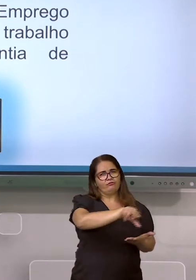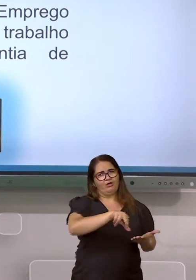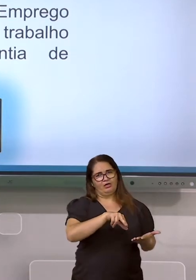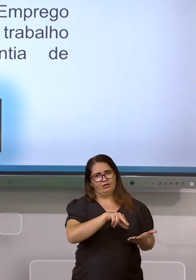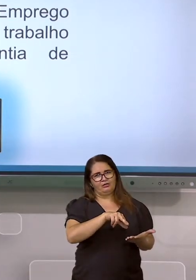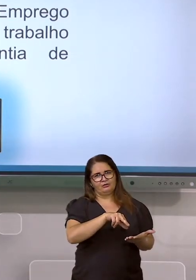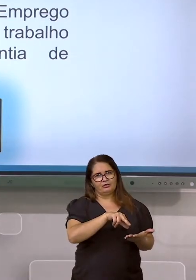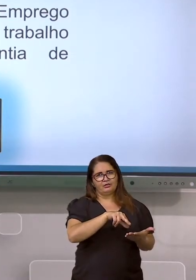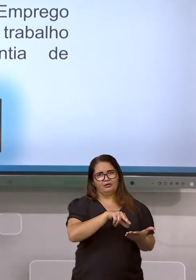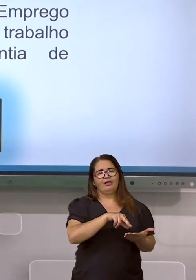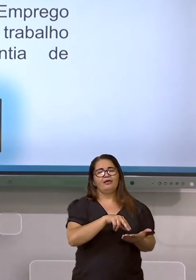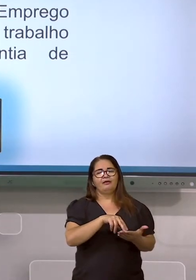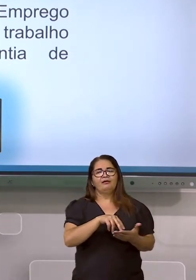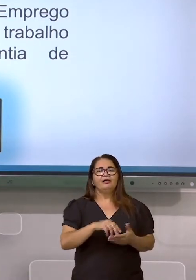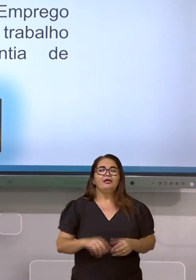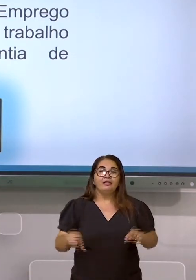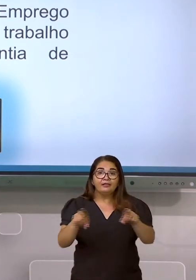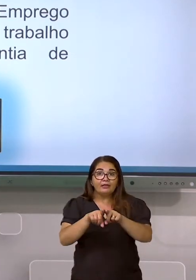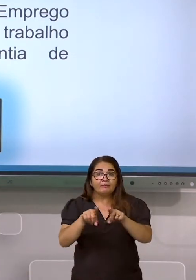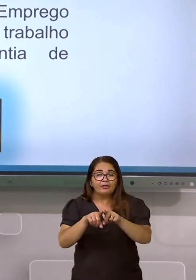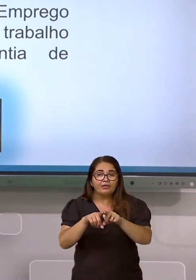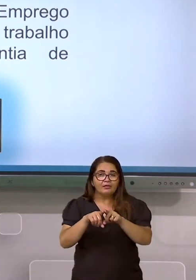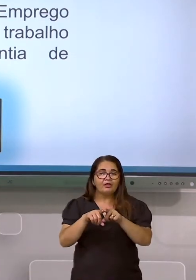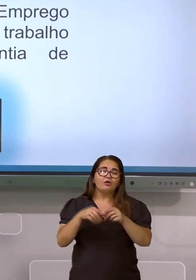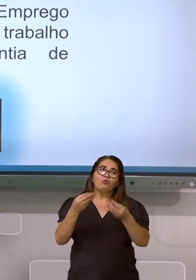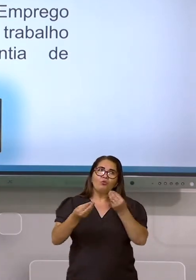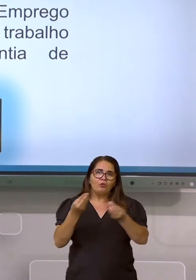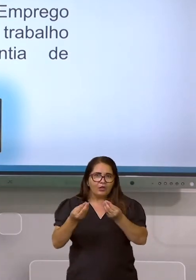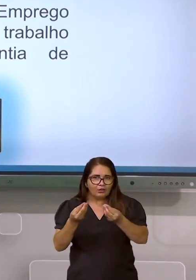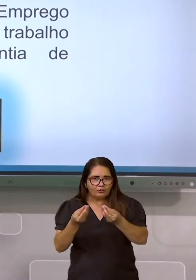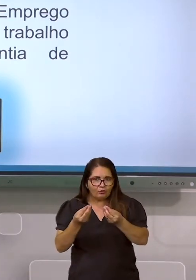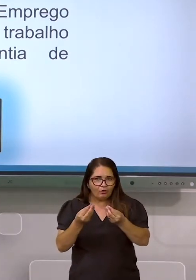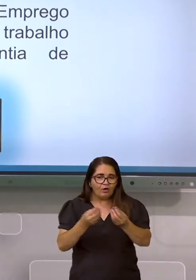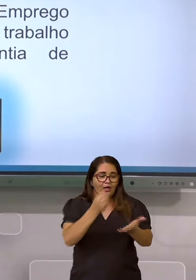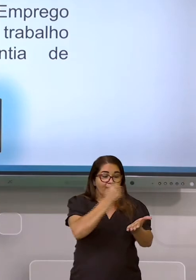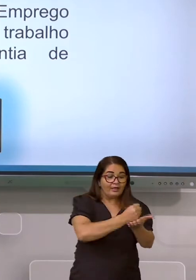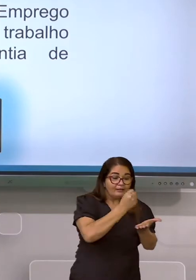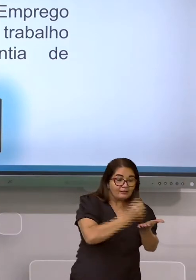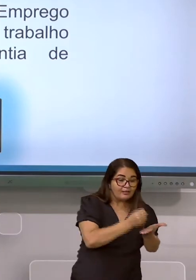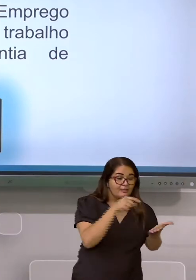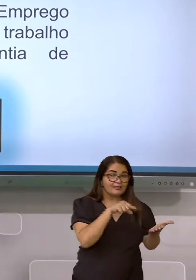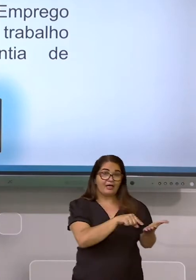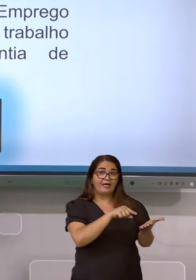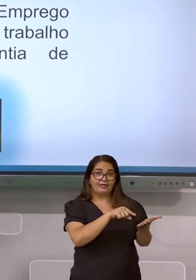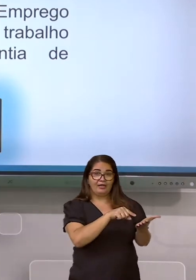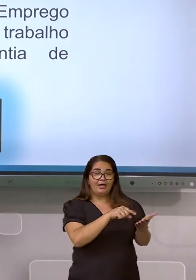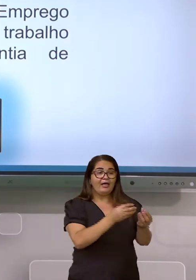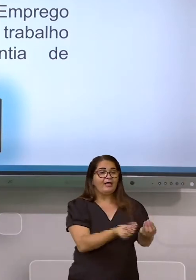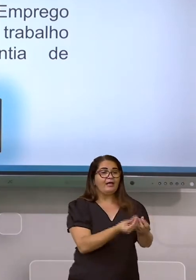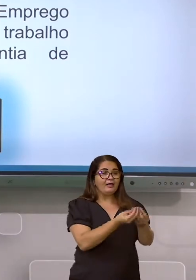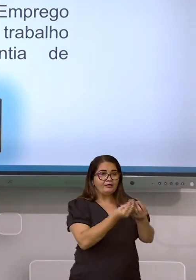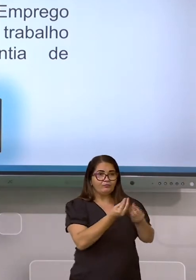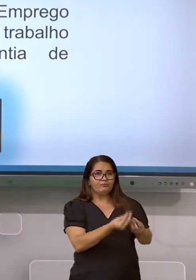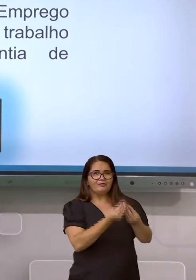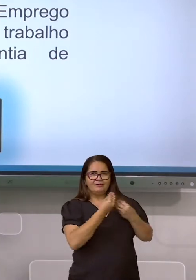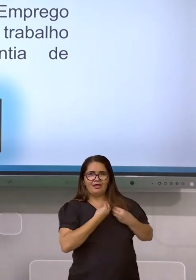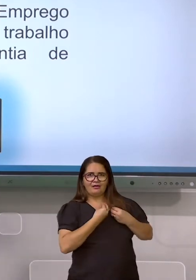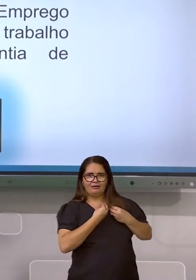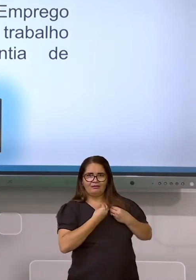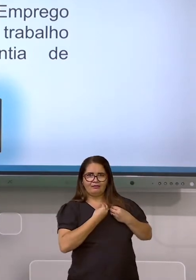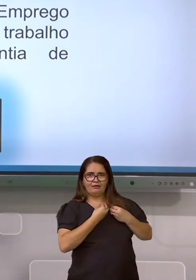carteira assinada. É comum a gente ouvir isso. Agora, o momento atual que nós